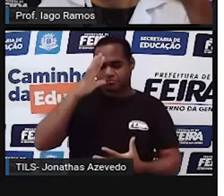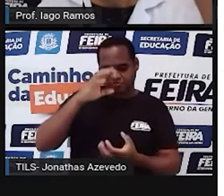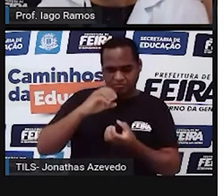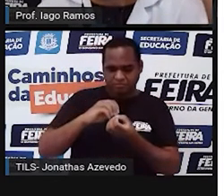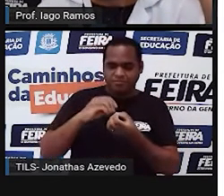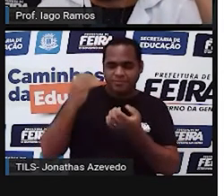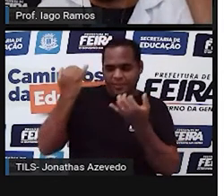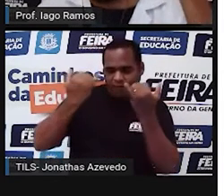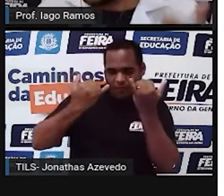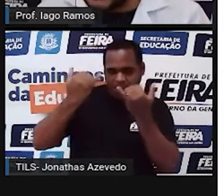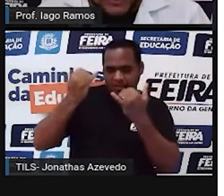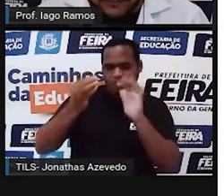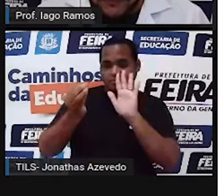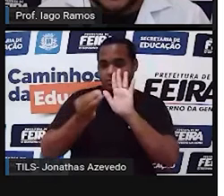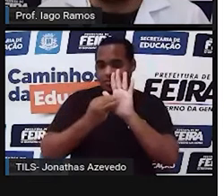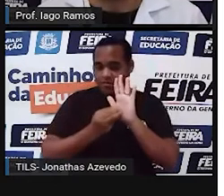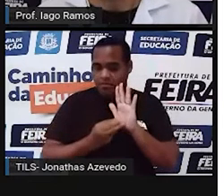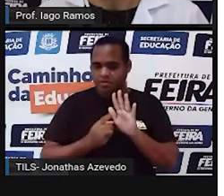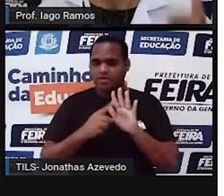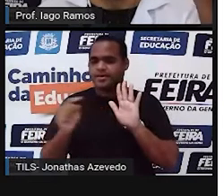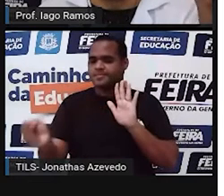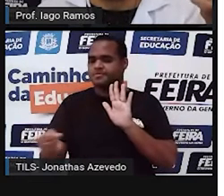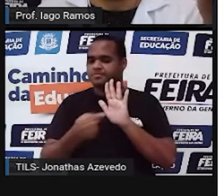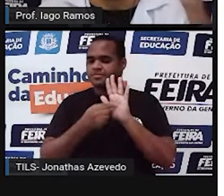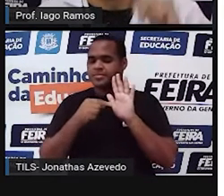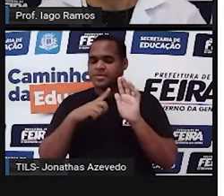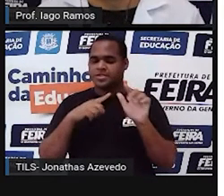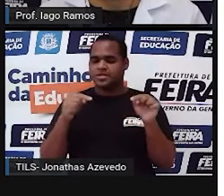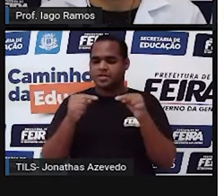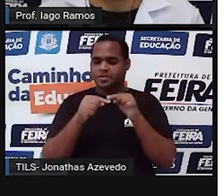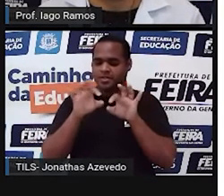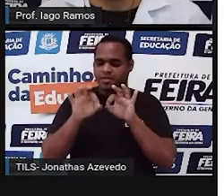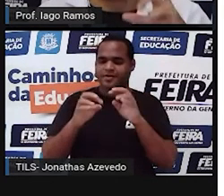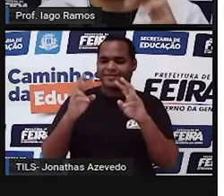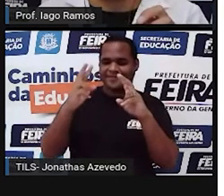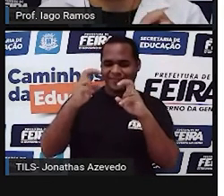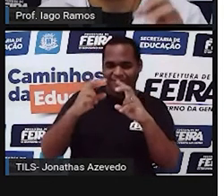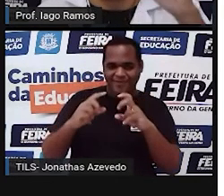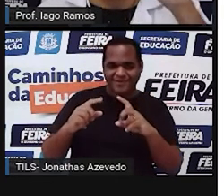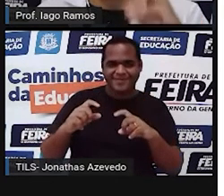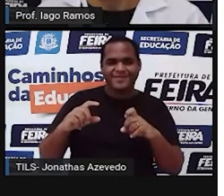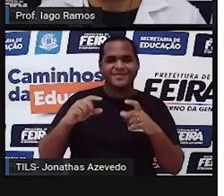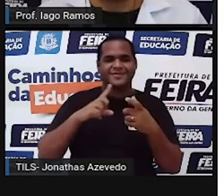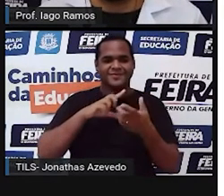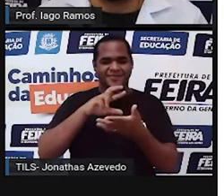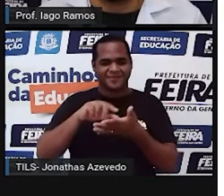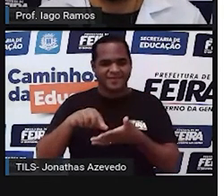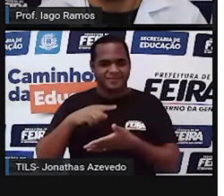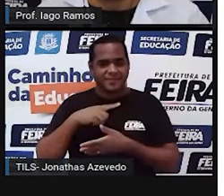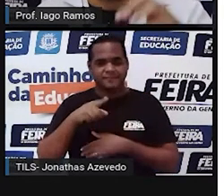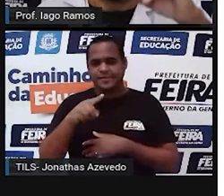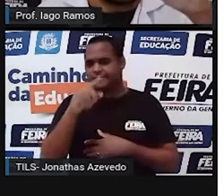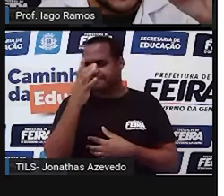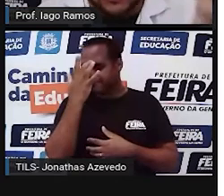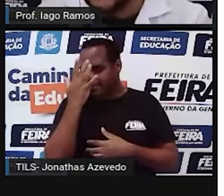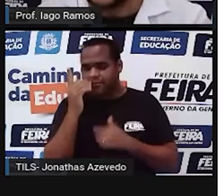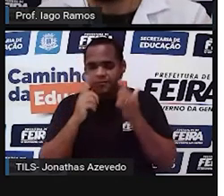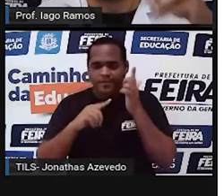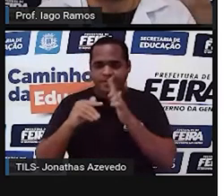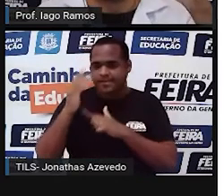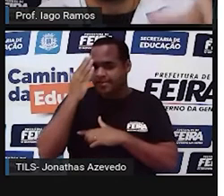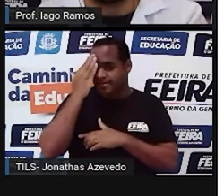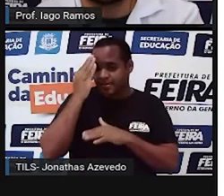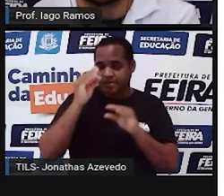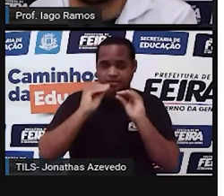informações, porque ele é objetivo e ele é ilustrativo. Então é fácil de você entender determinado